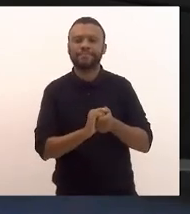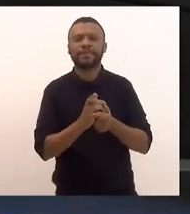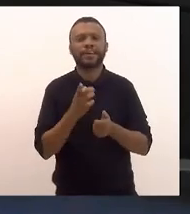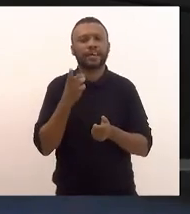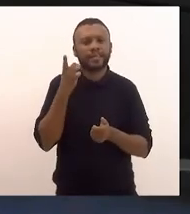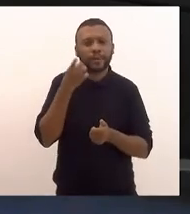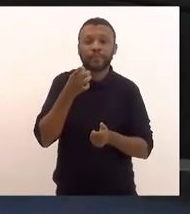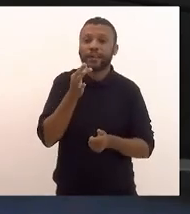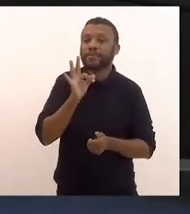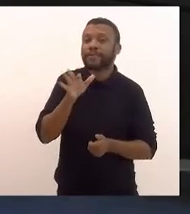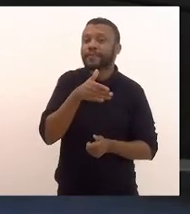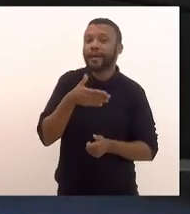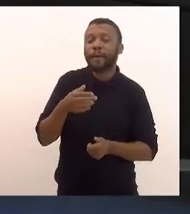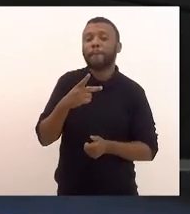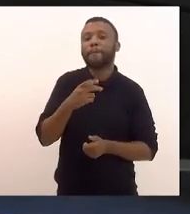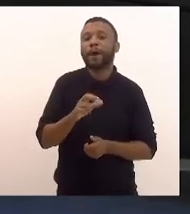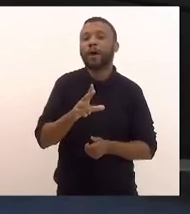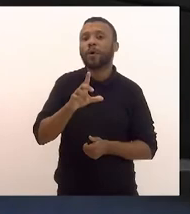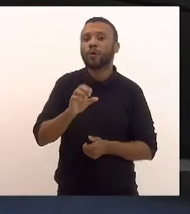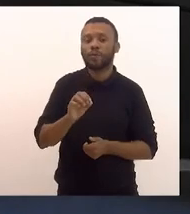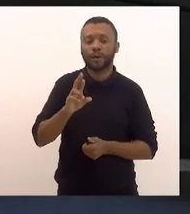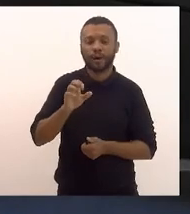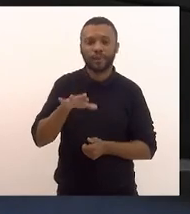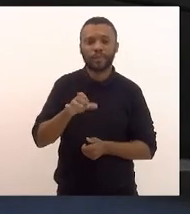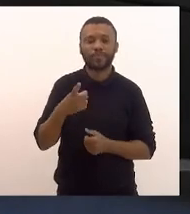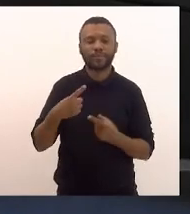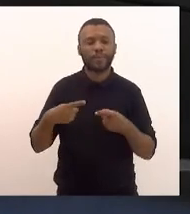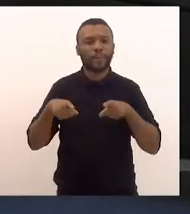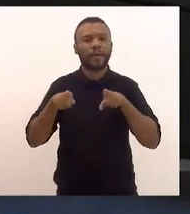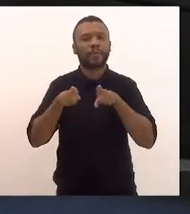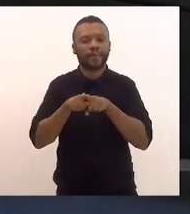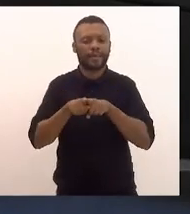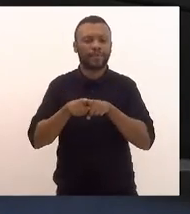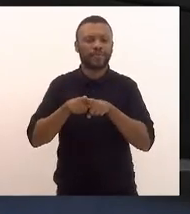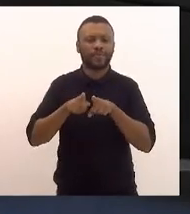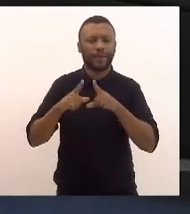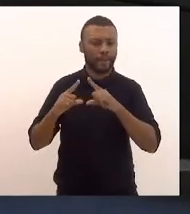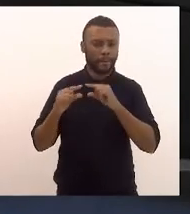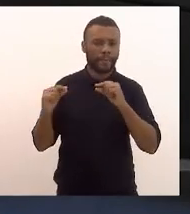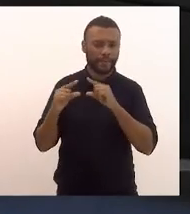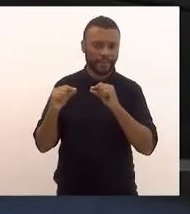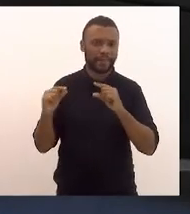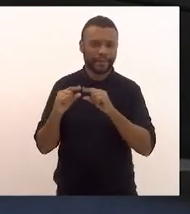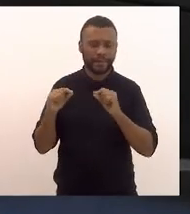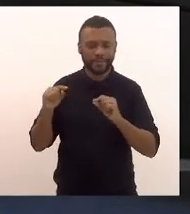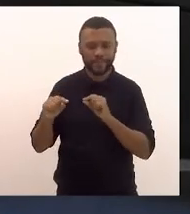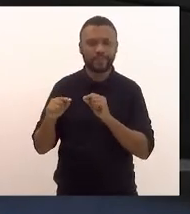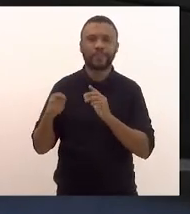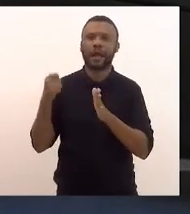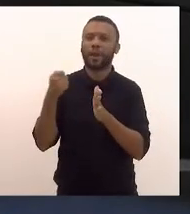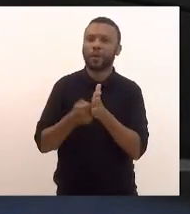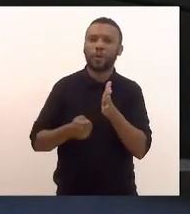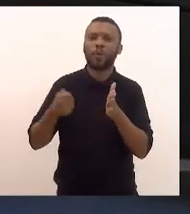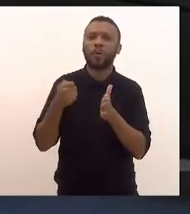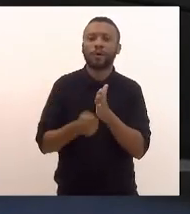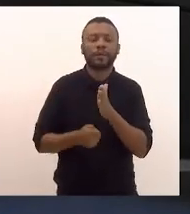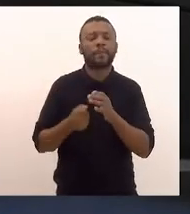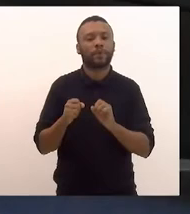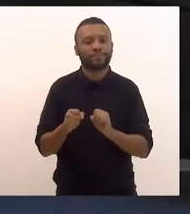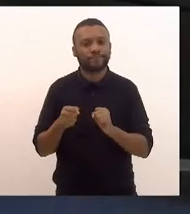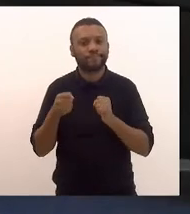Paulo Ramos nosso grande parceiro em Brasília na luta pelo fortalecimento